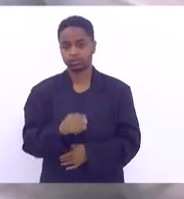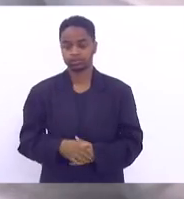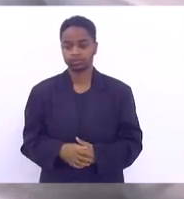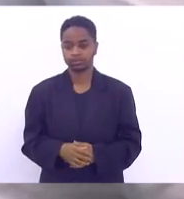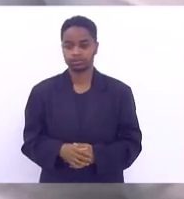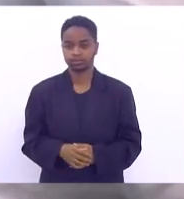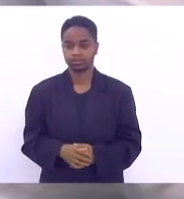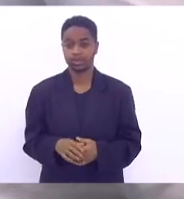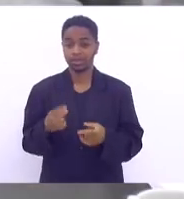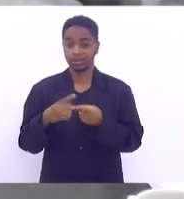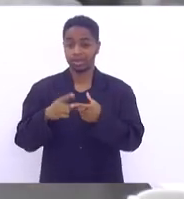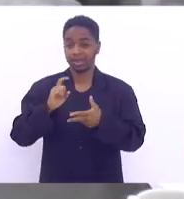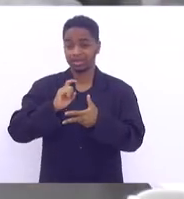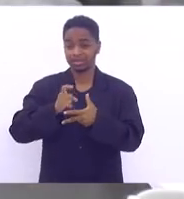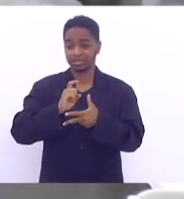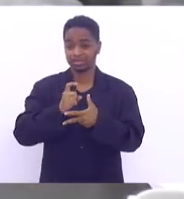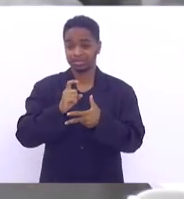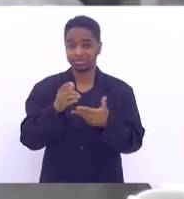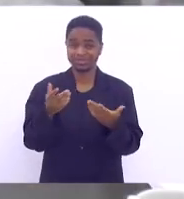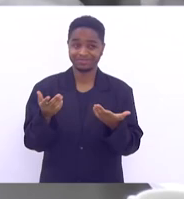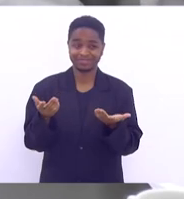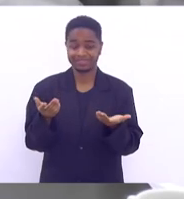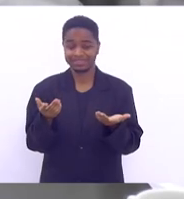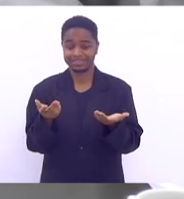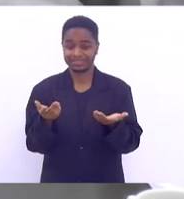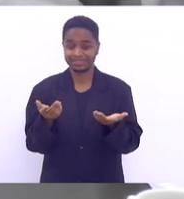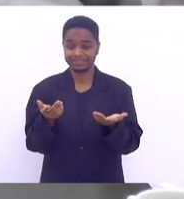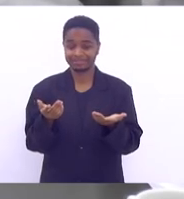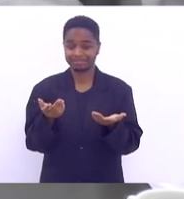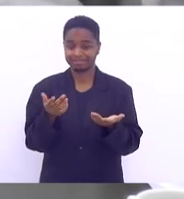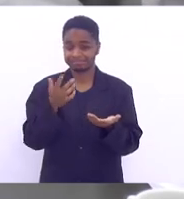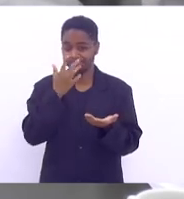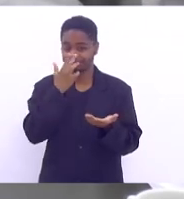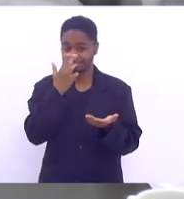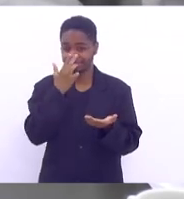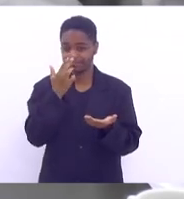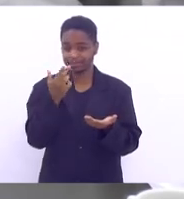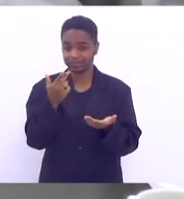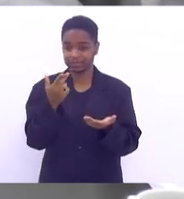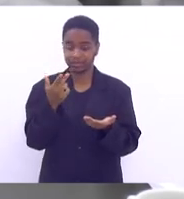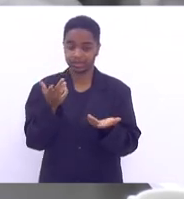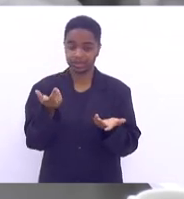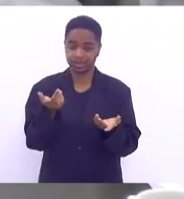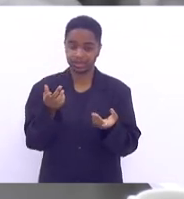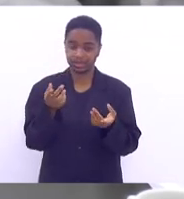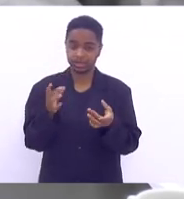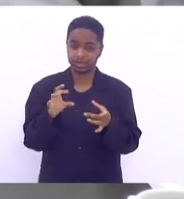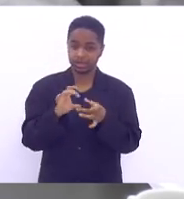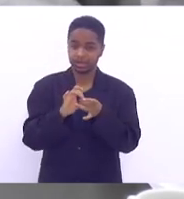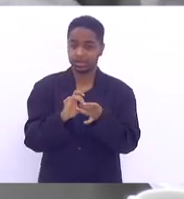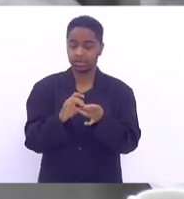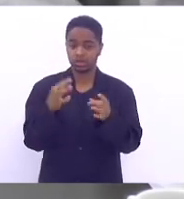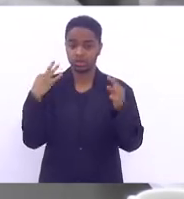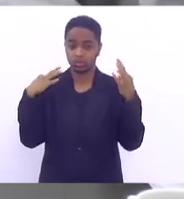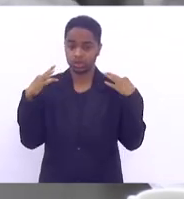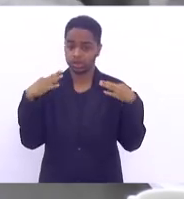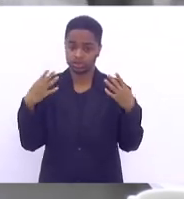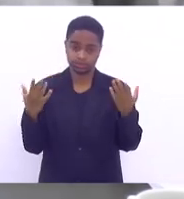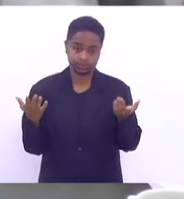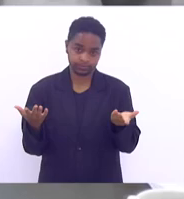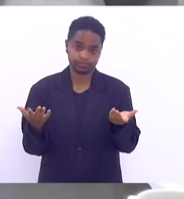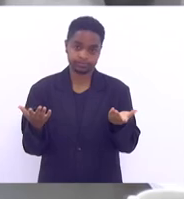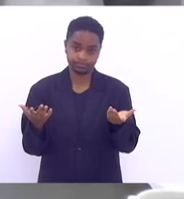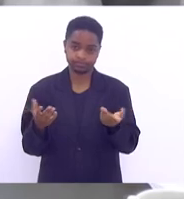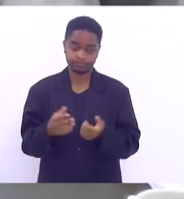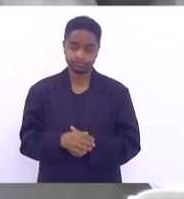o executivo vai passar a ser, não é, indutor também de política. Né, fazer parte. Verdade. Do trade de turismo como